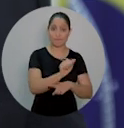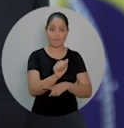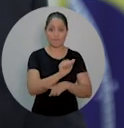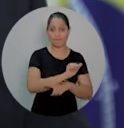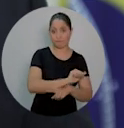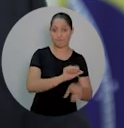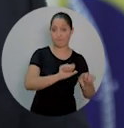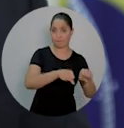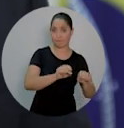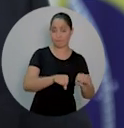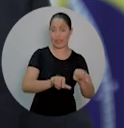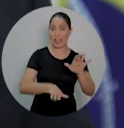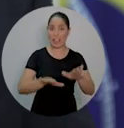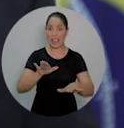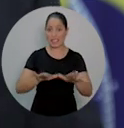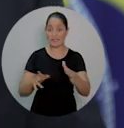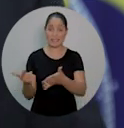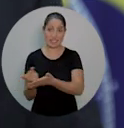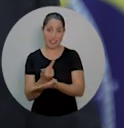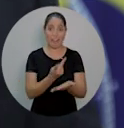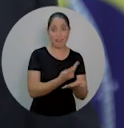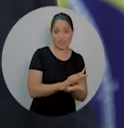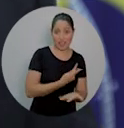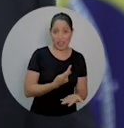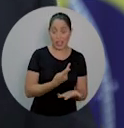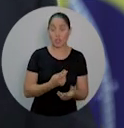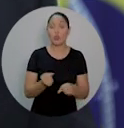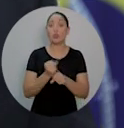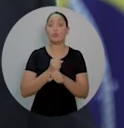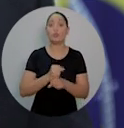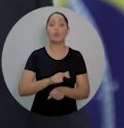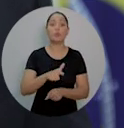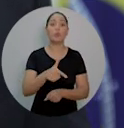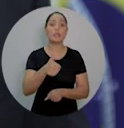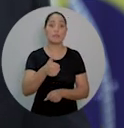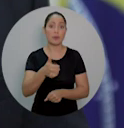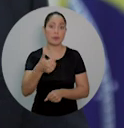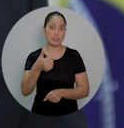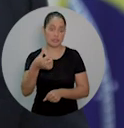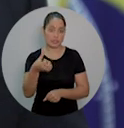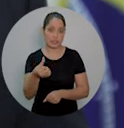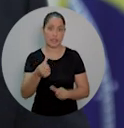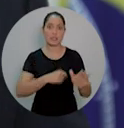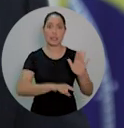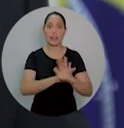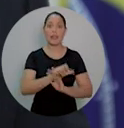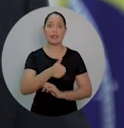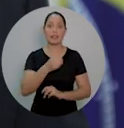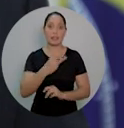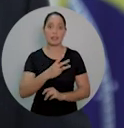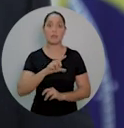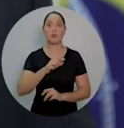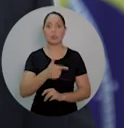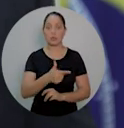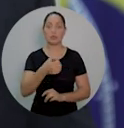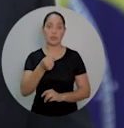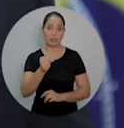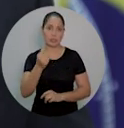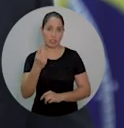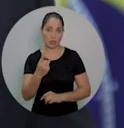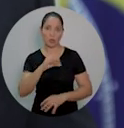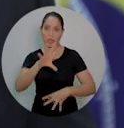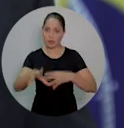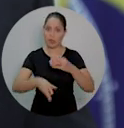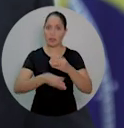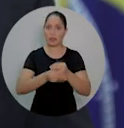imprudente. Quanto ao uso do aparelho celular ao volante, no ano de 2016, através da Lei 13.281, houve o